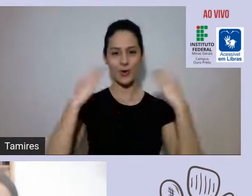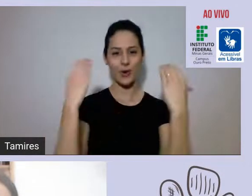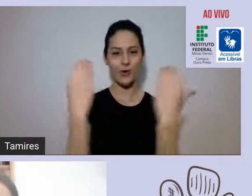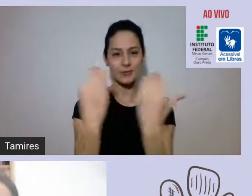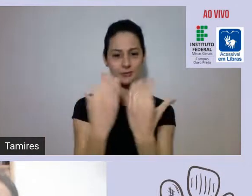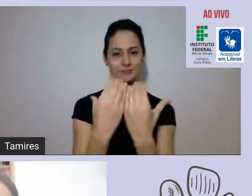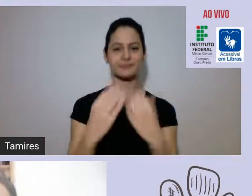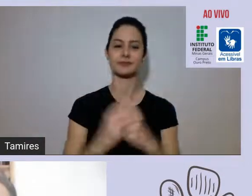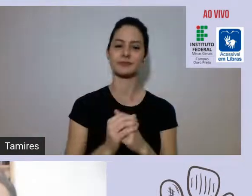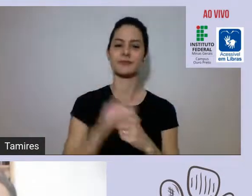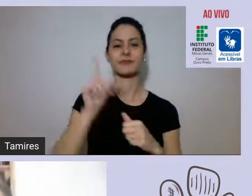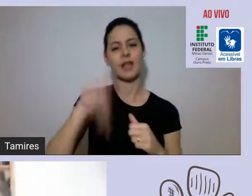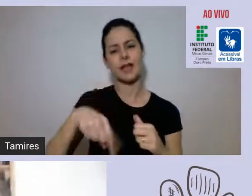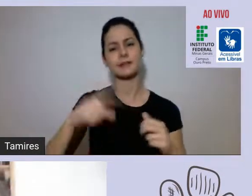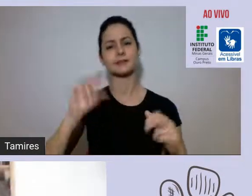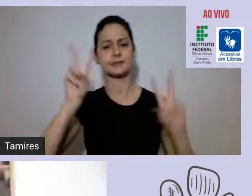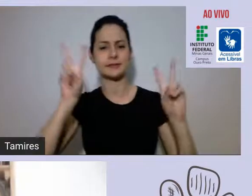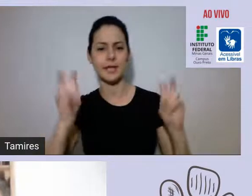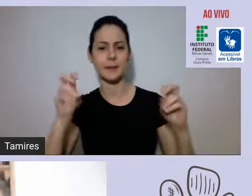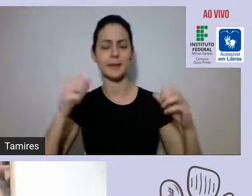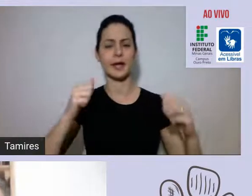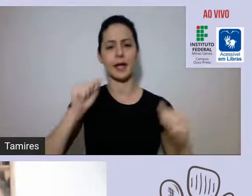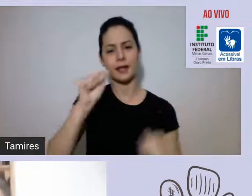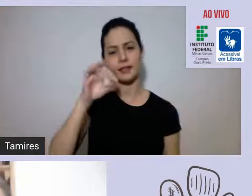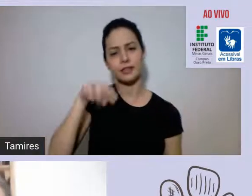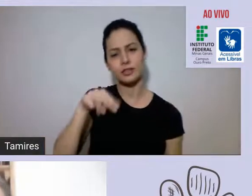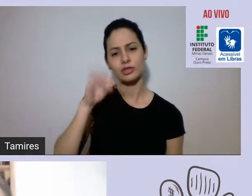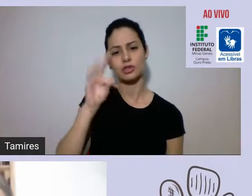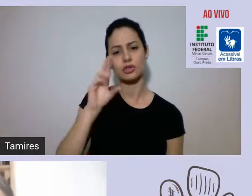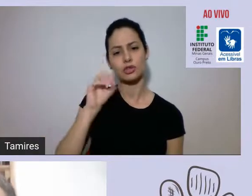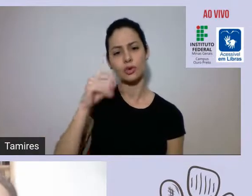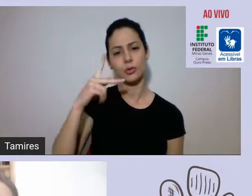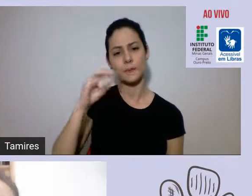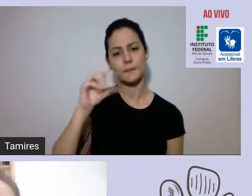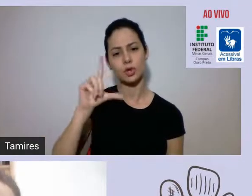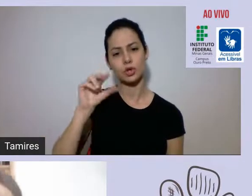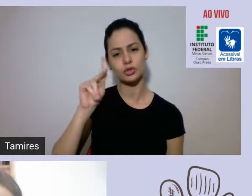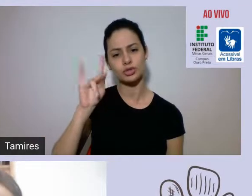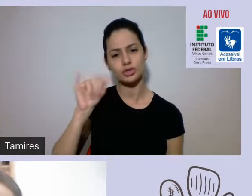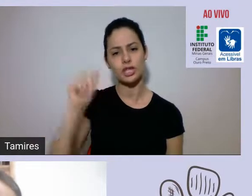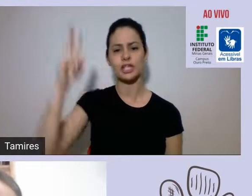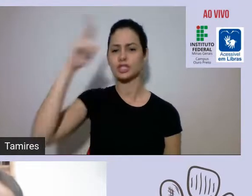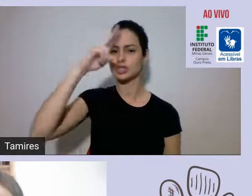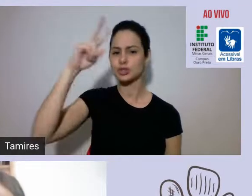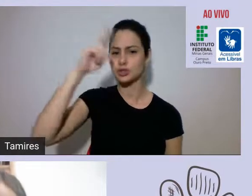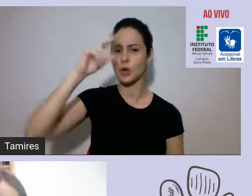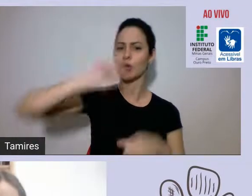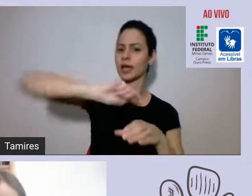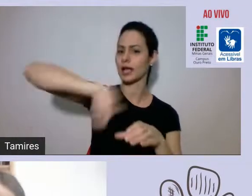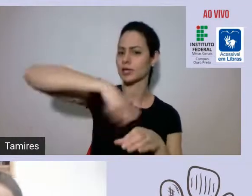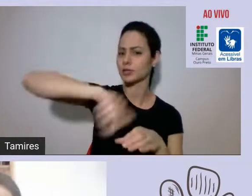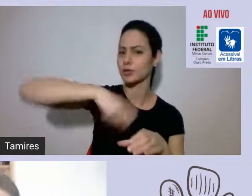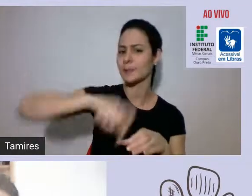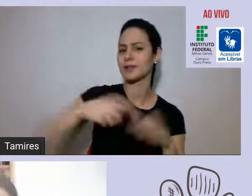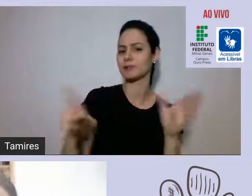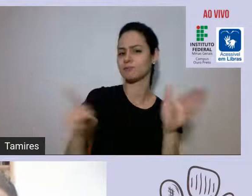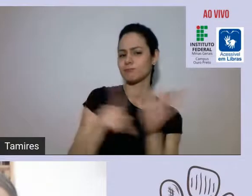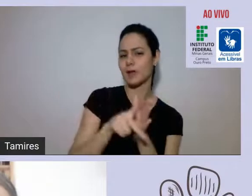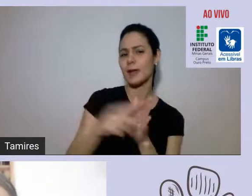entre antropologia, história, gastronomia, patrimônio, memória, que são bem